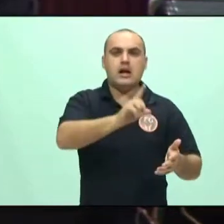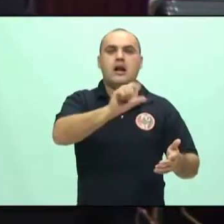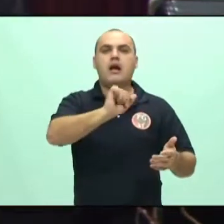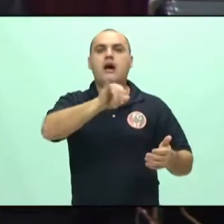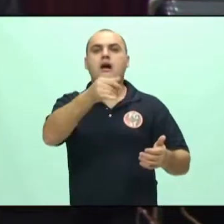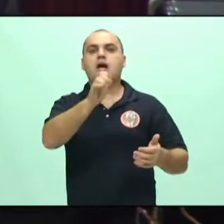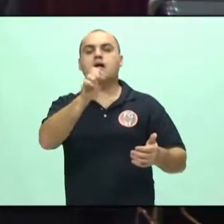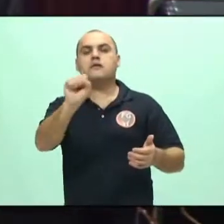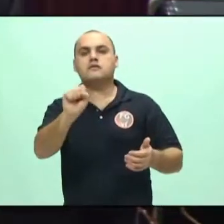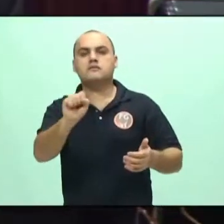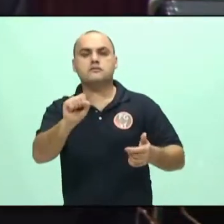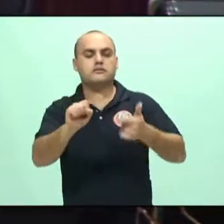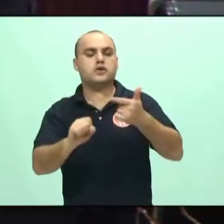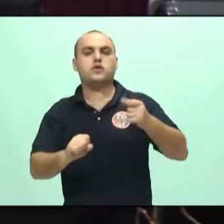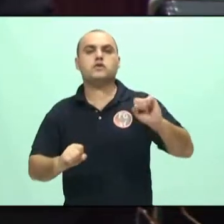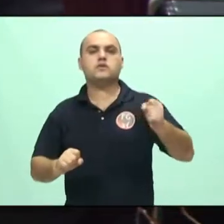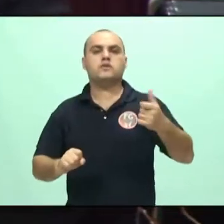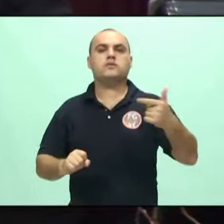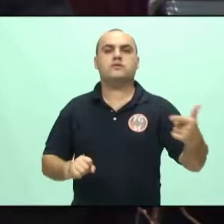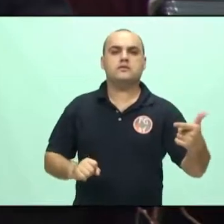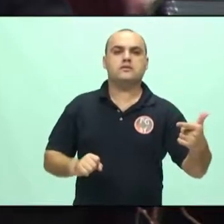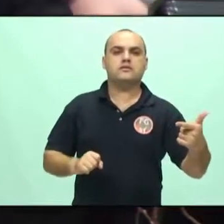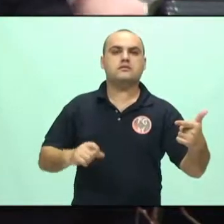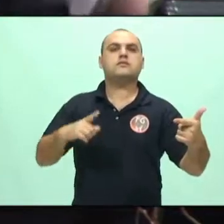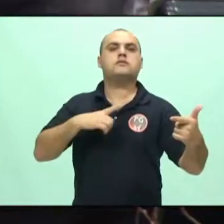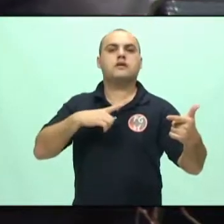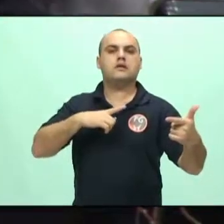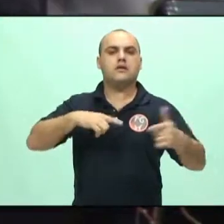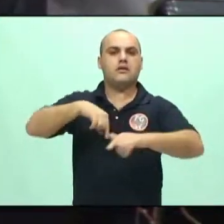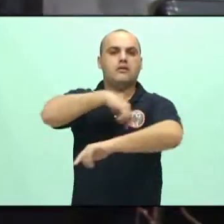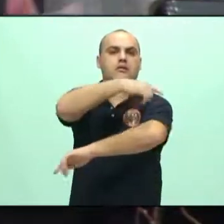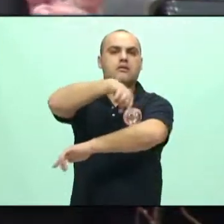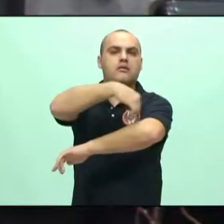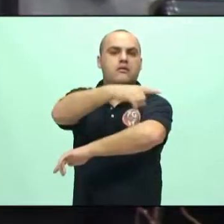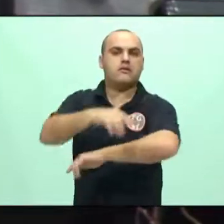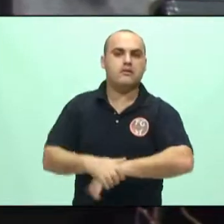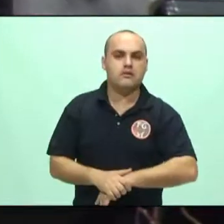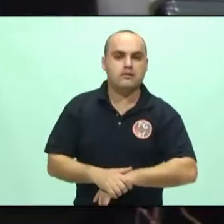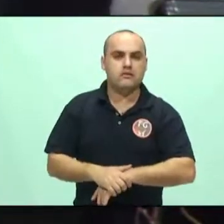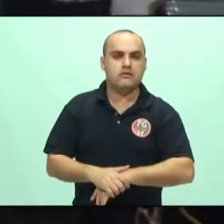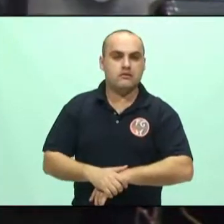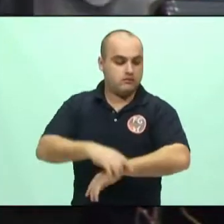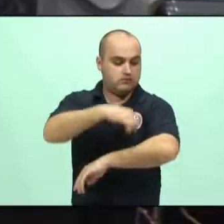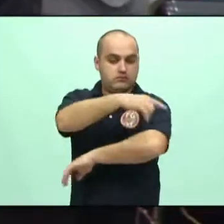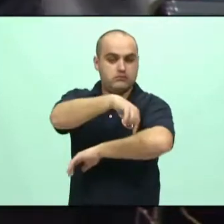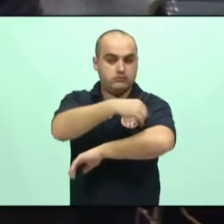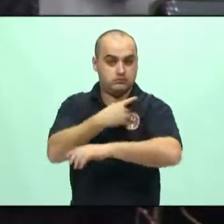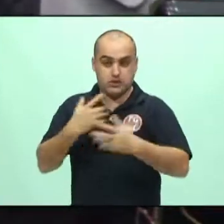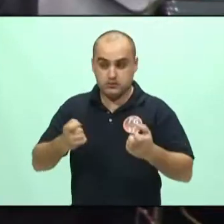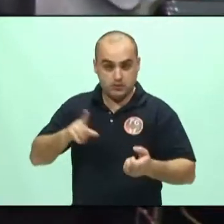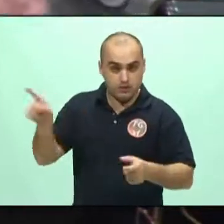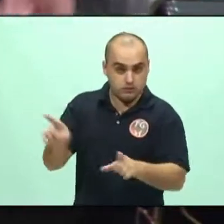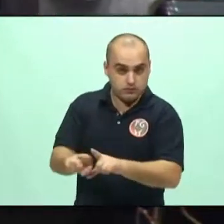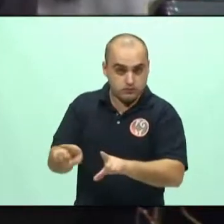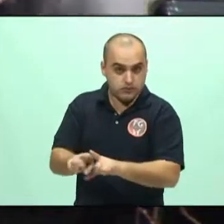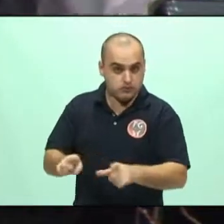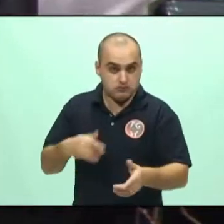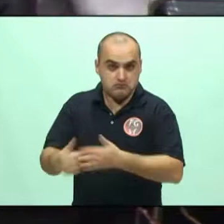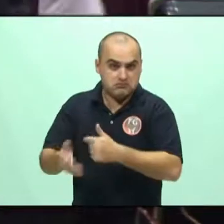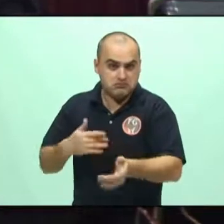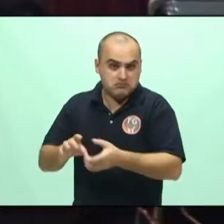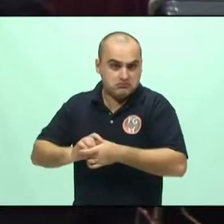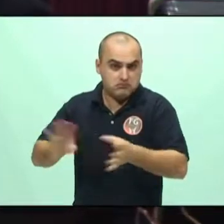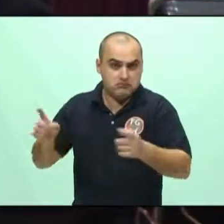rótulas tem na 282 em cima da br-101 que chamam de que não é uma rótula que nós queremos ali também não é uma rota é um trevo que seja